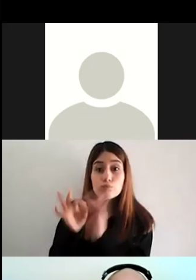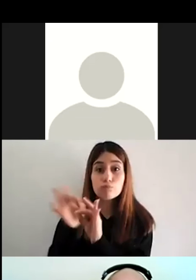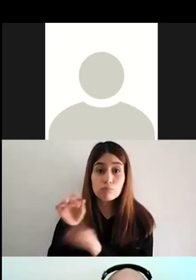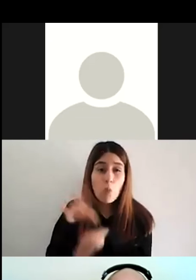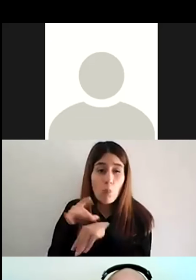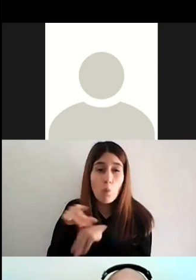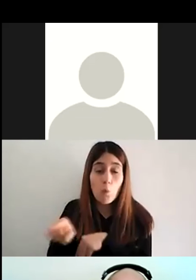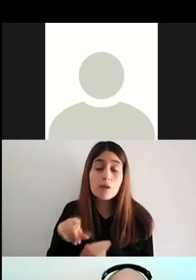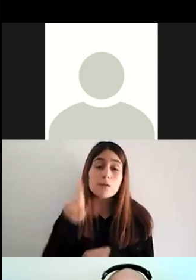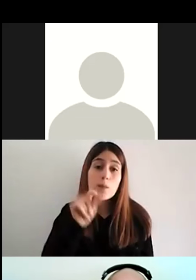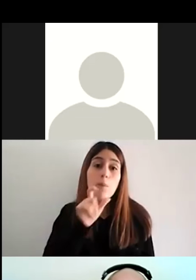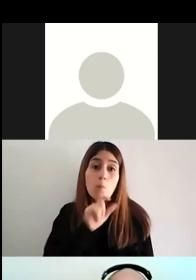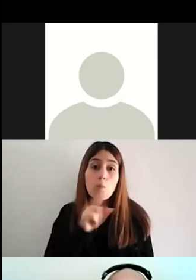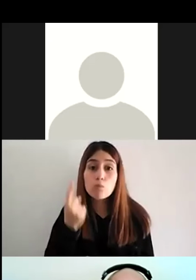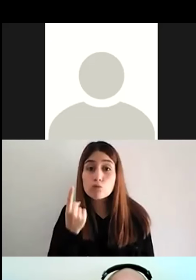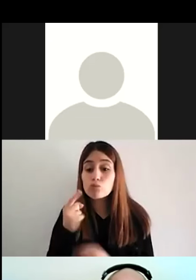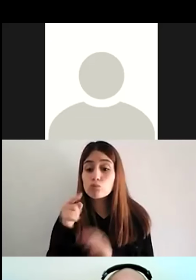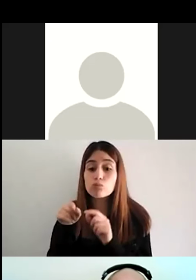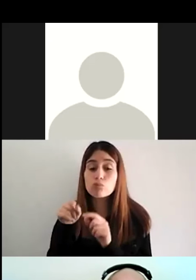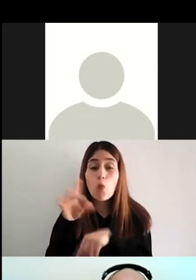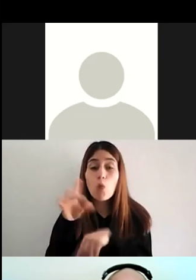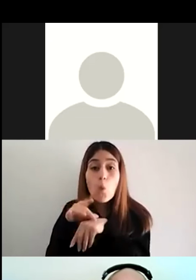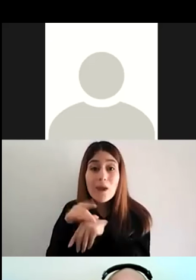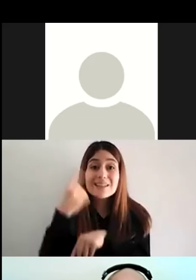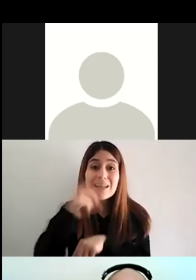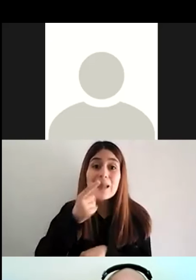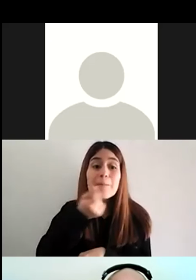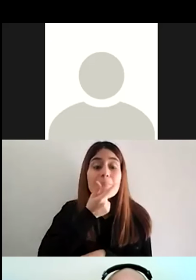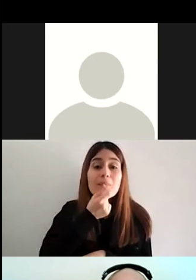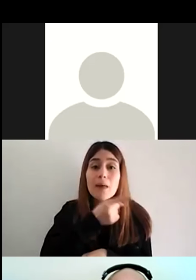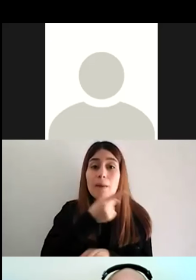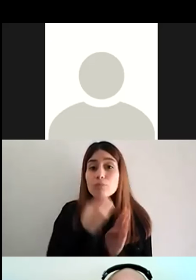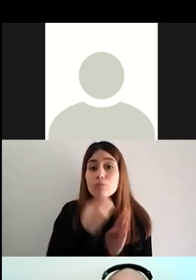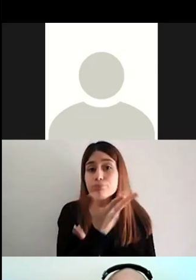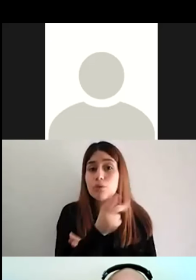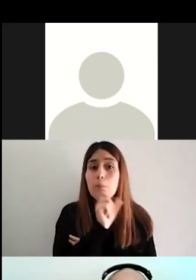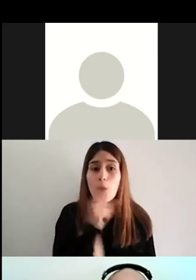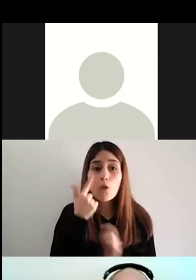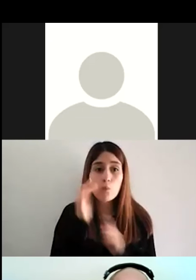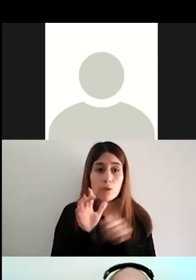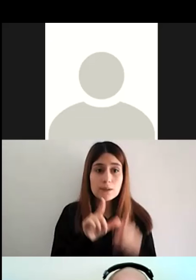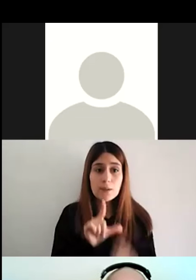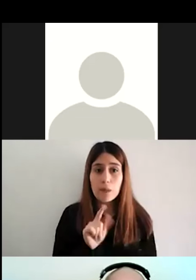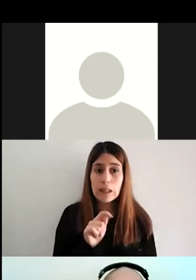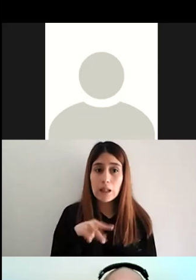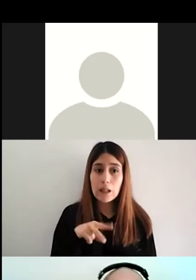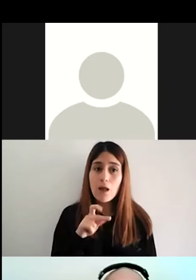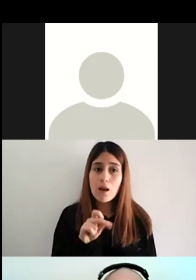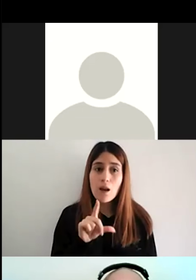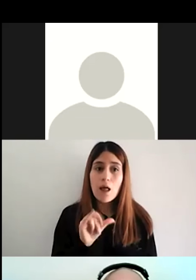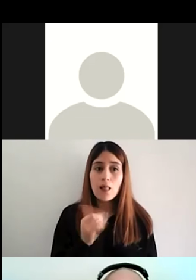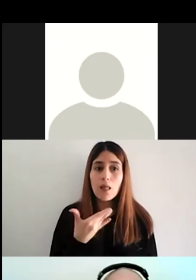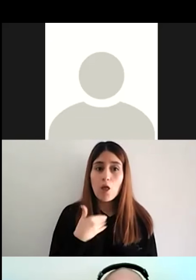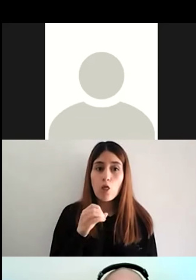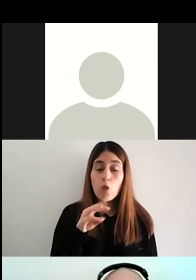com mais de um medicamento órfão. Aqui o caso da lenalidomida, que teve 3